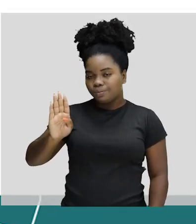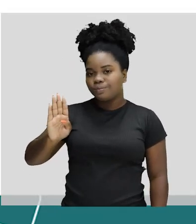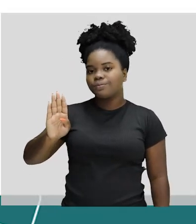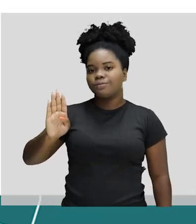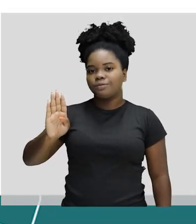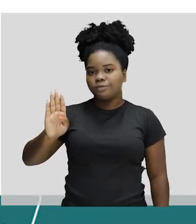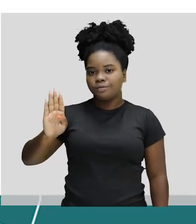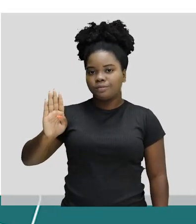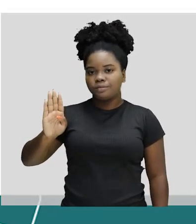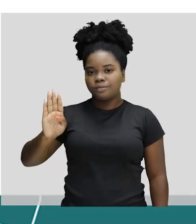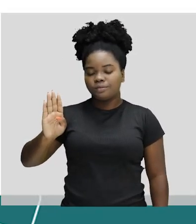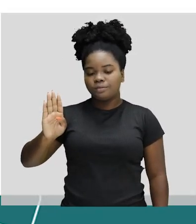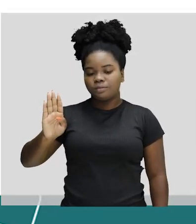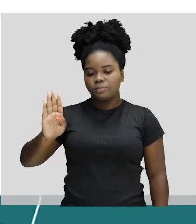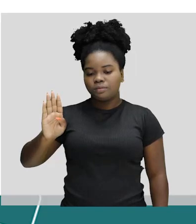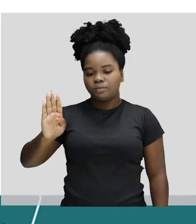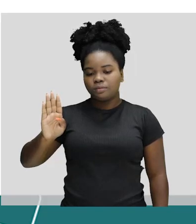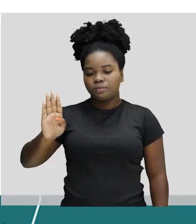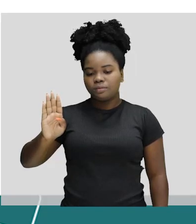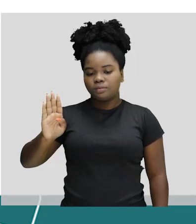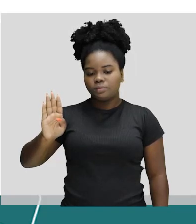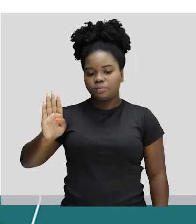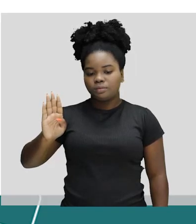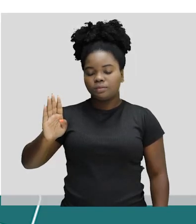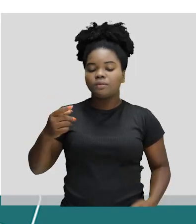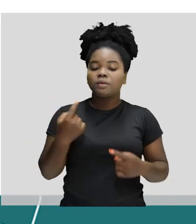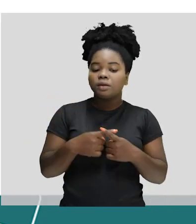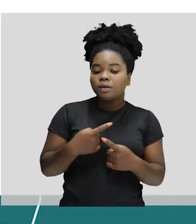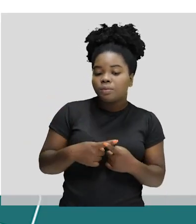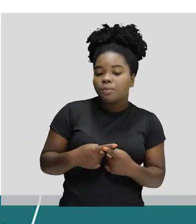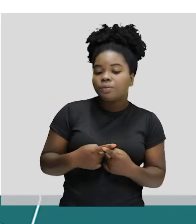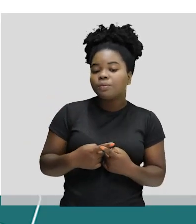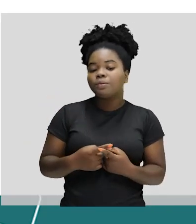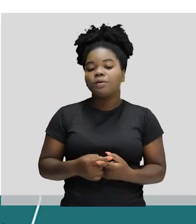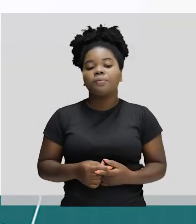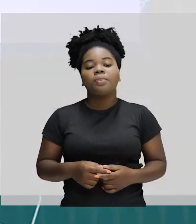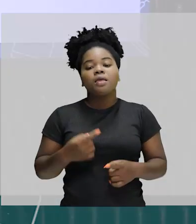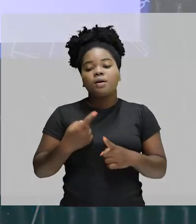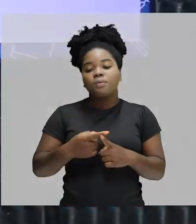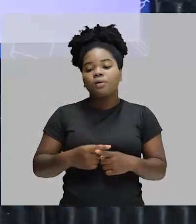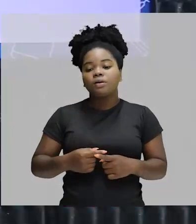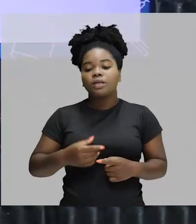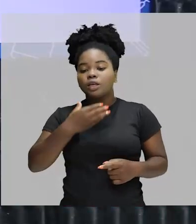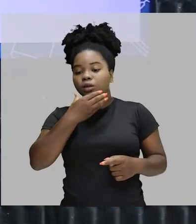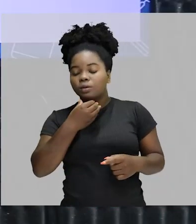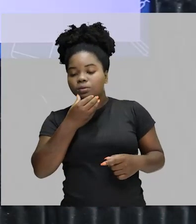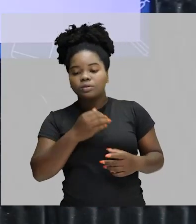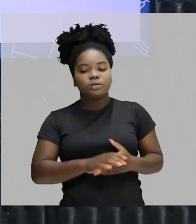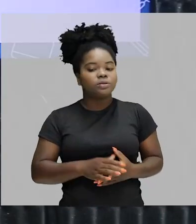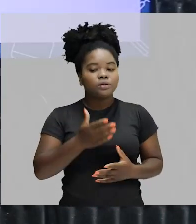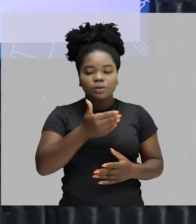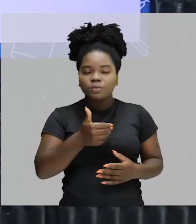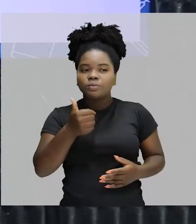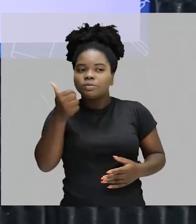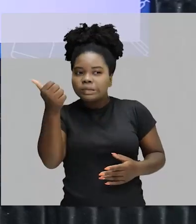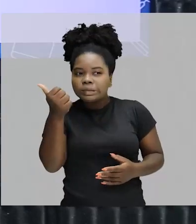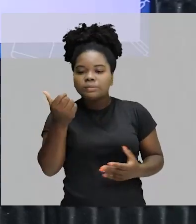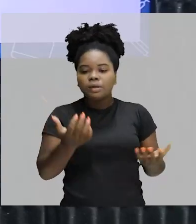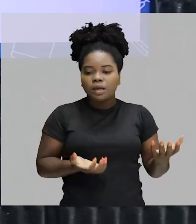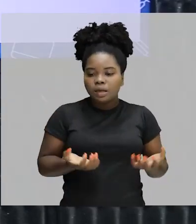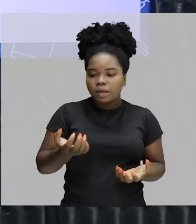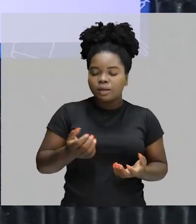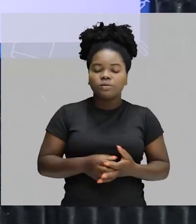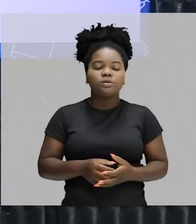grau superlativo relativo de superioridade. Por que que é relativo? Os homens são os melhores fregueses. Dentre todos